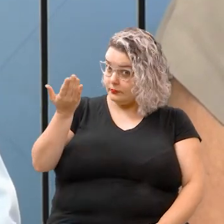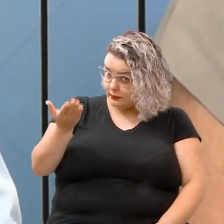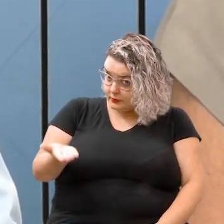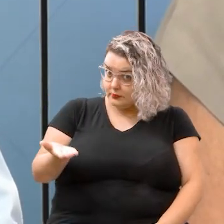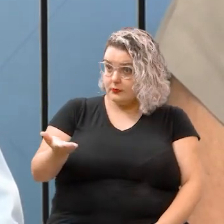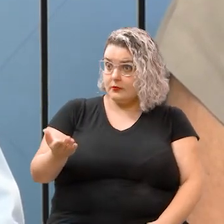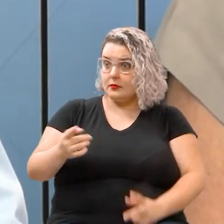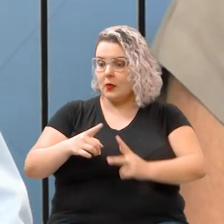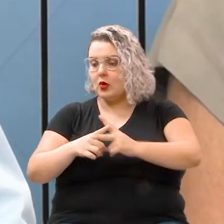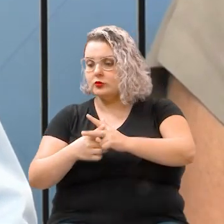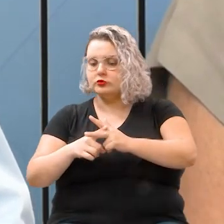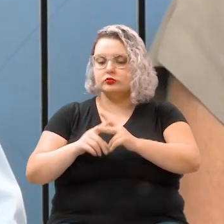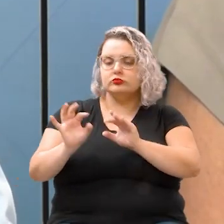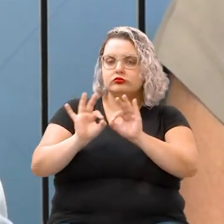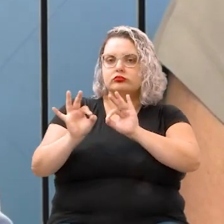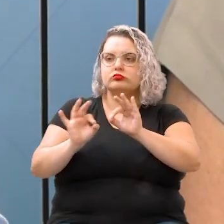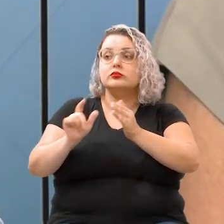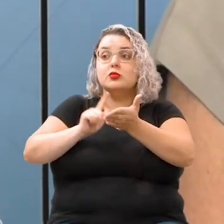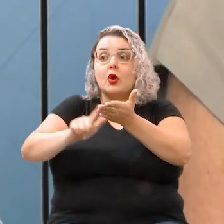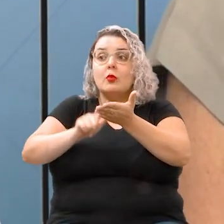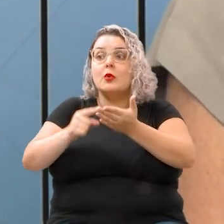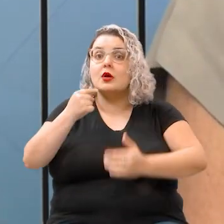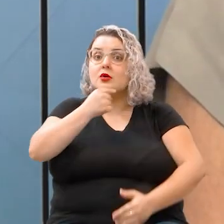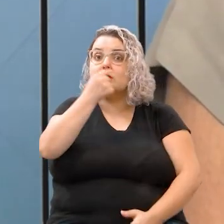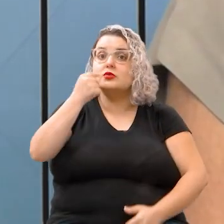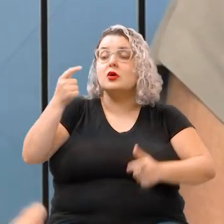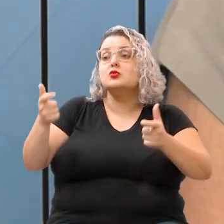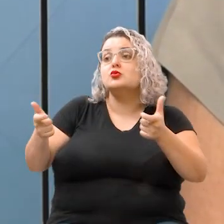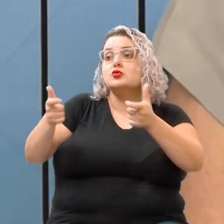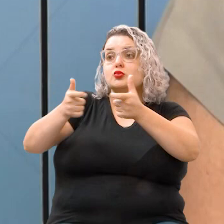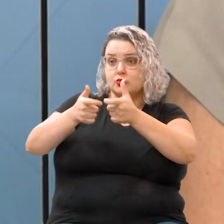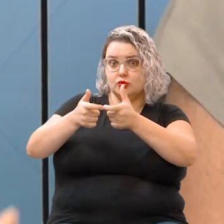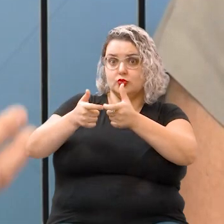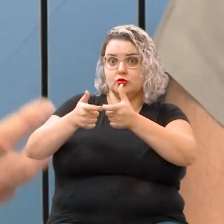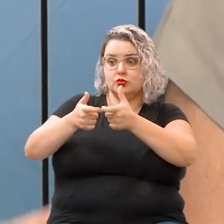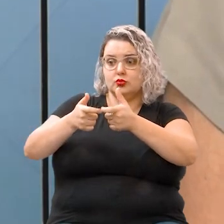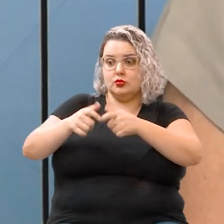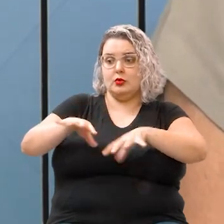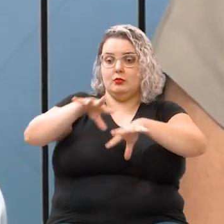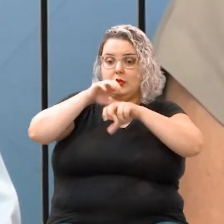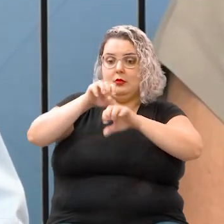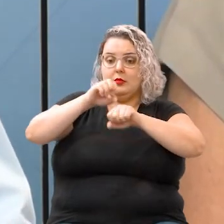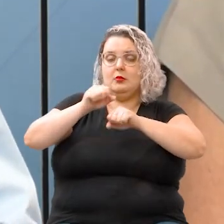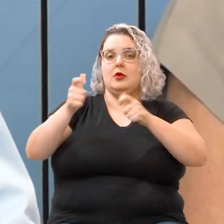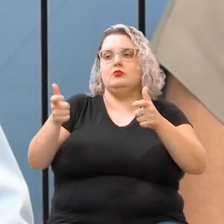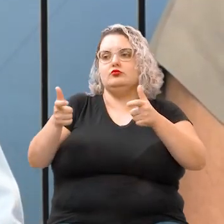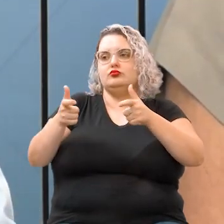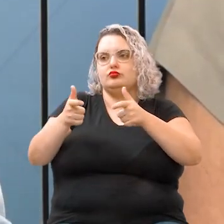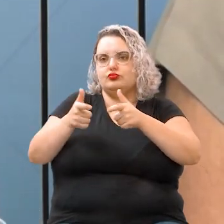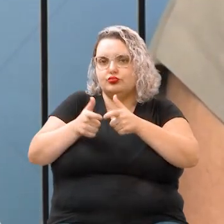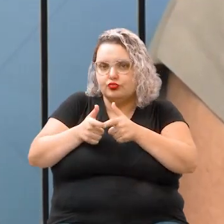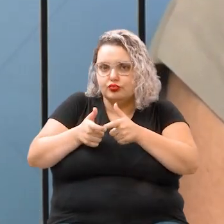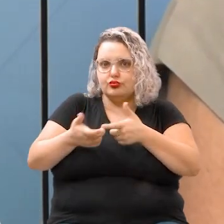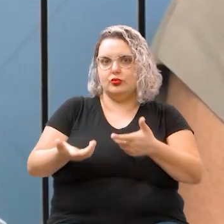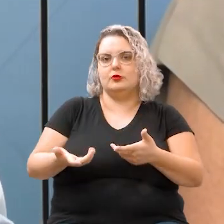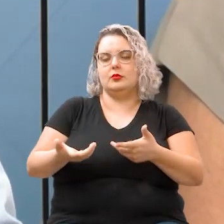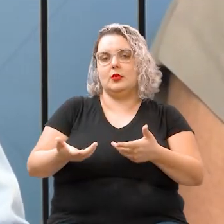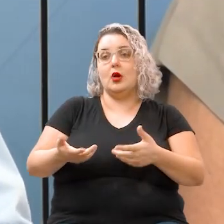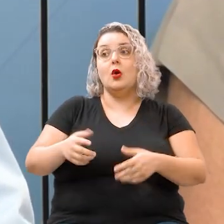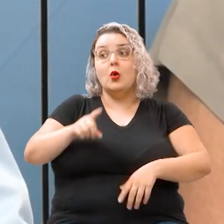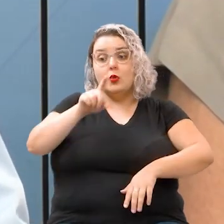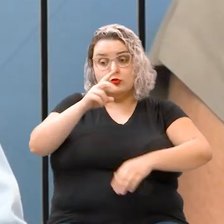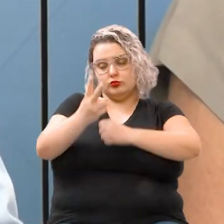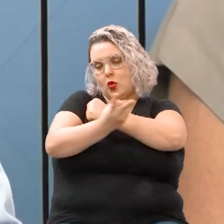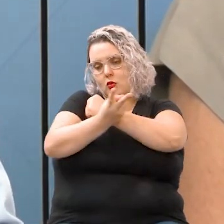na manutenção de uma boa higiene bucal, diminuição dos quadros de infecção, né, o cuidado todo especial